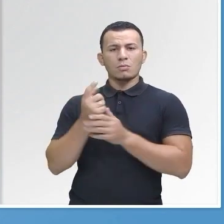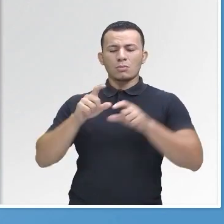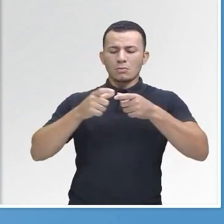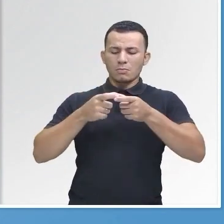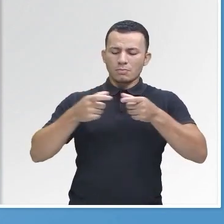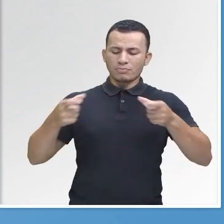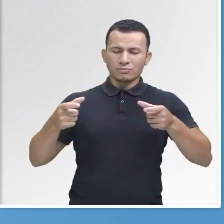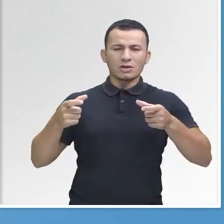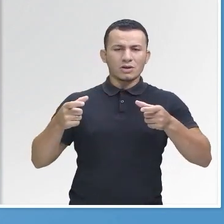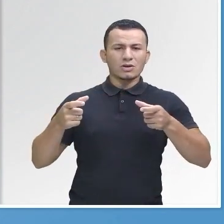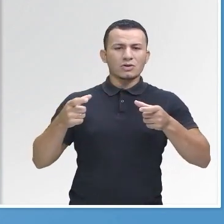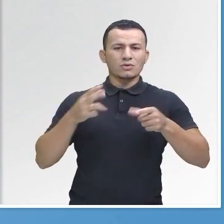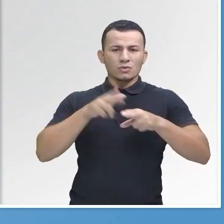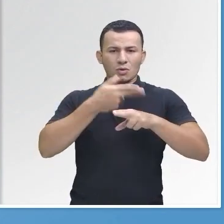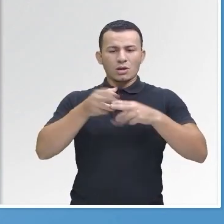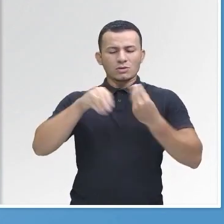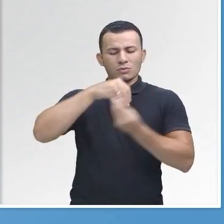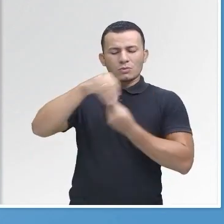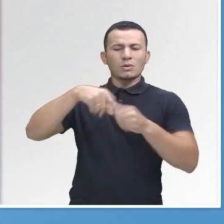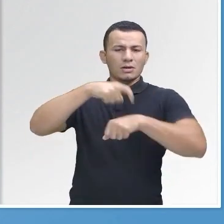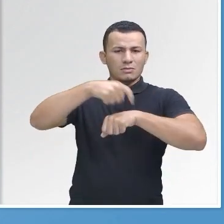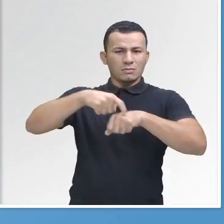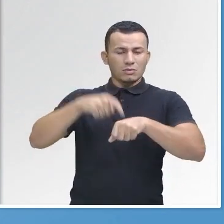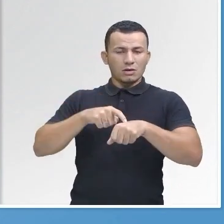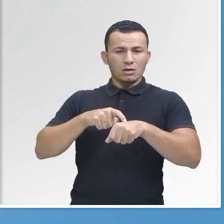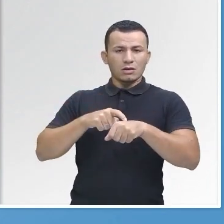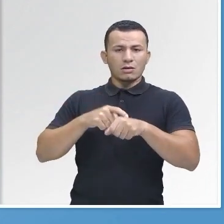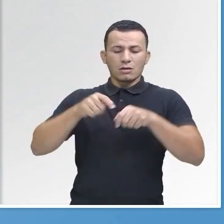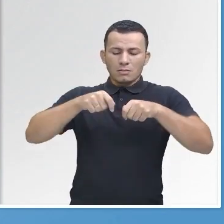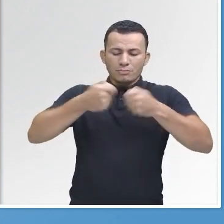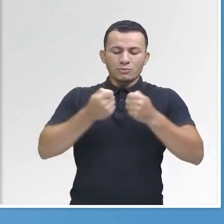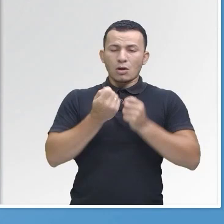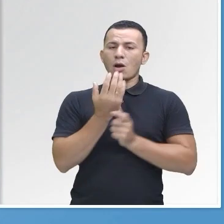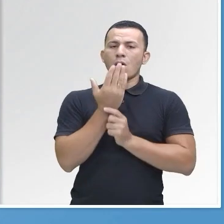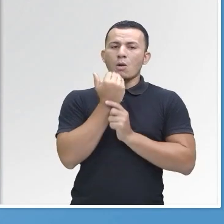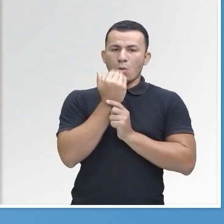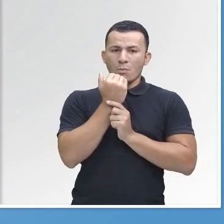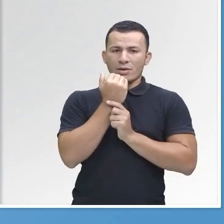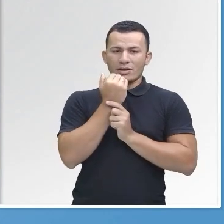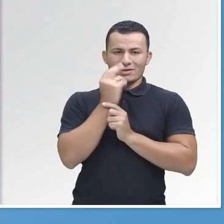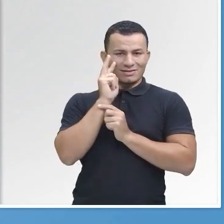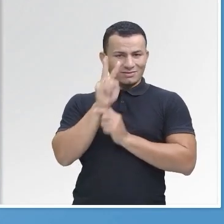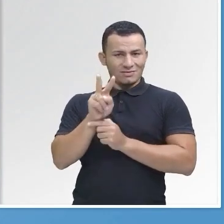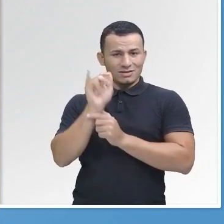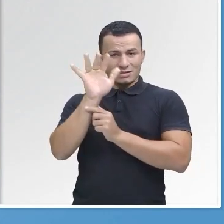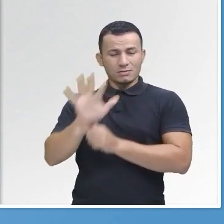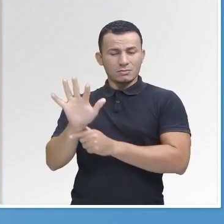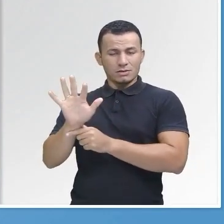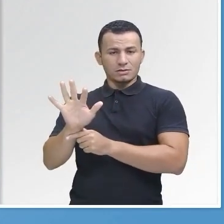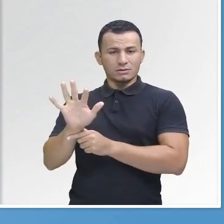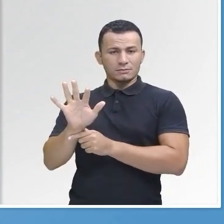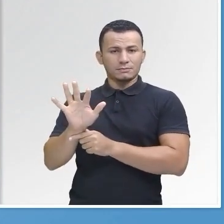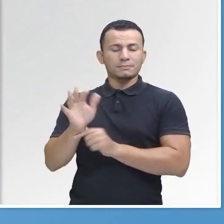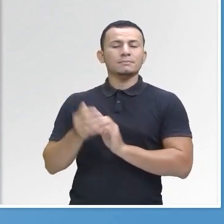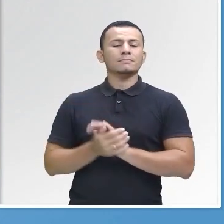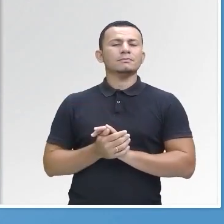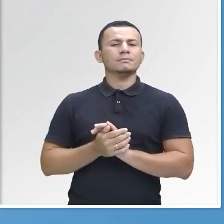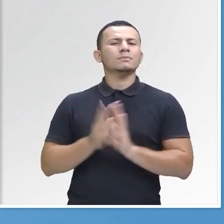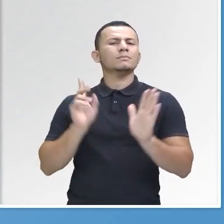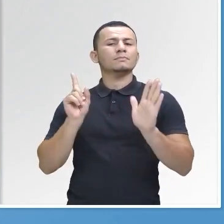creme de morango. Acabou comendo uma parte. Olha aí a figura. Vamos ver o que o exercitando